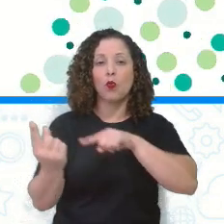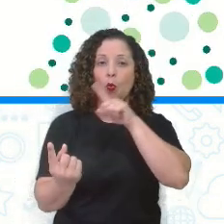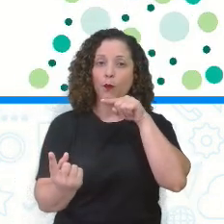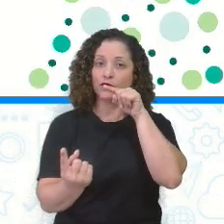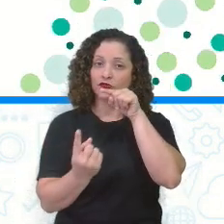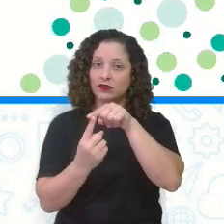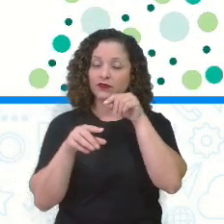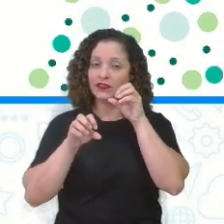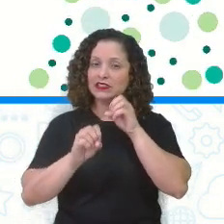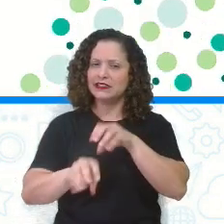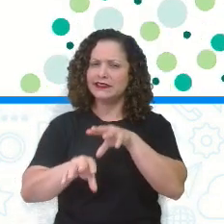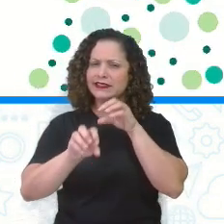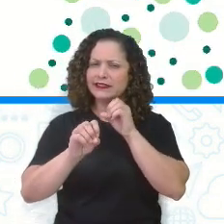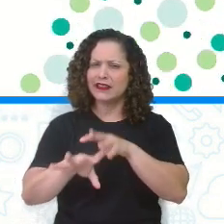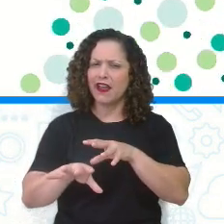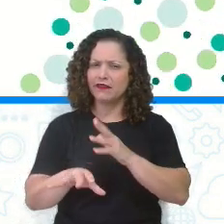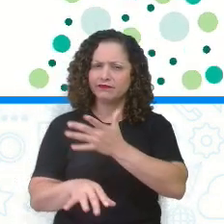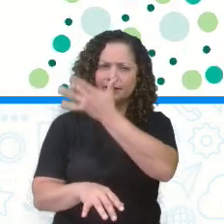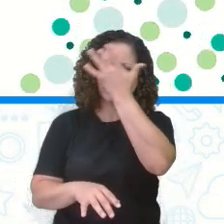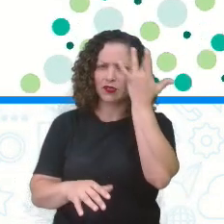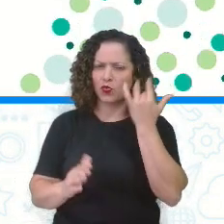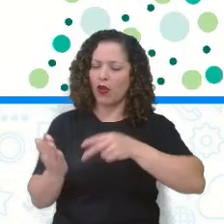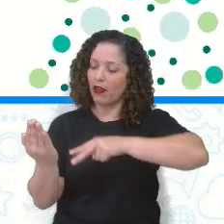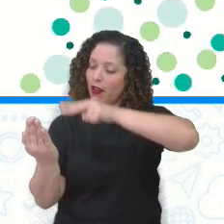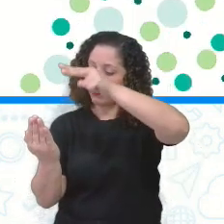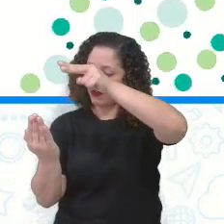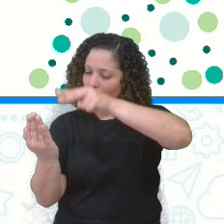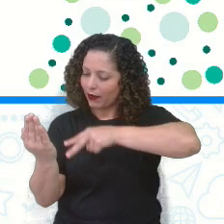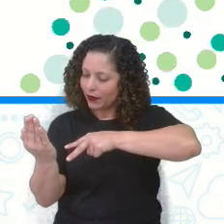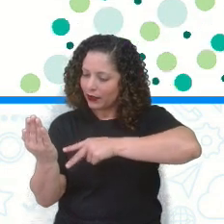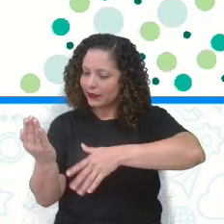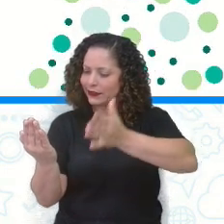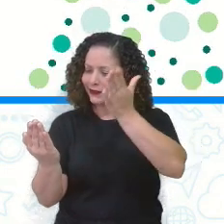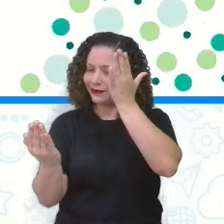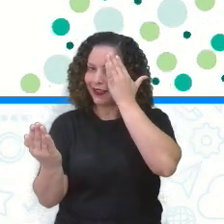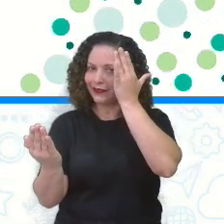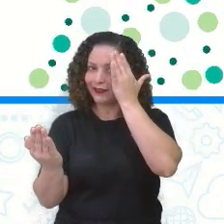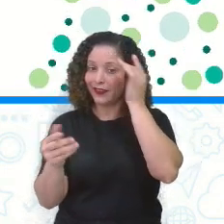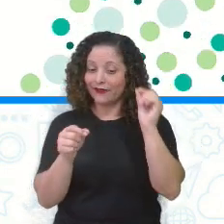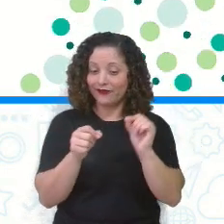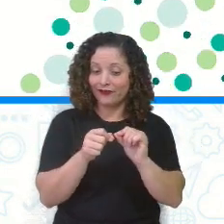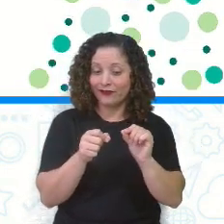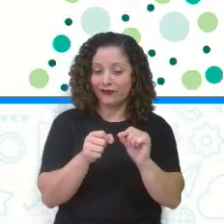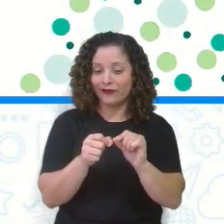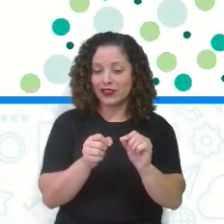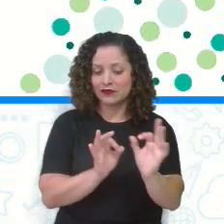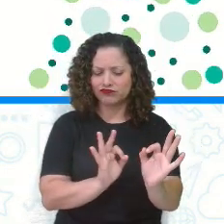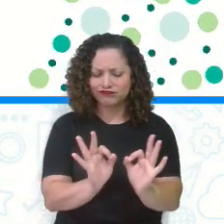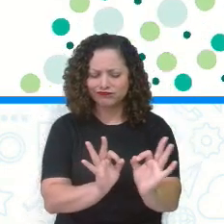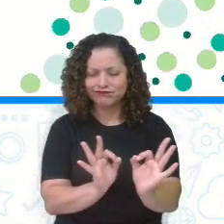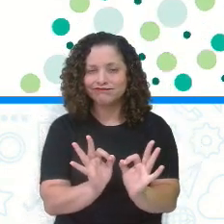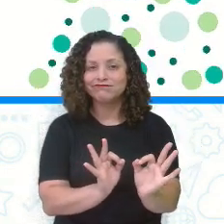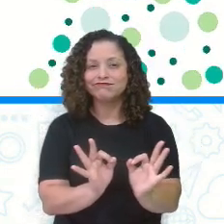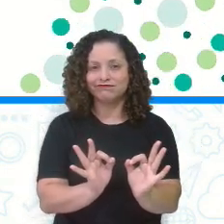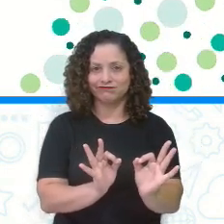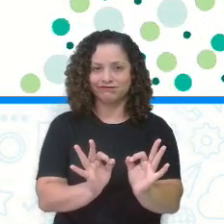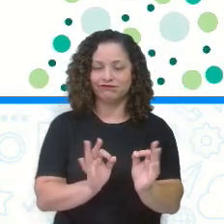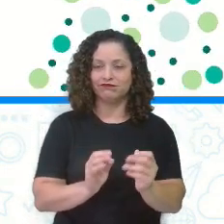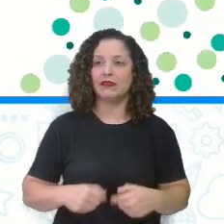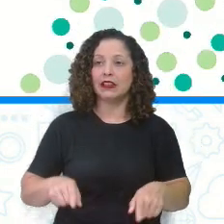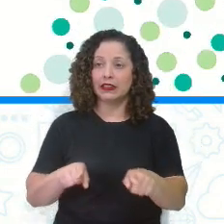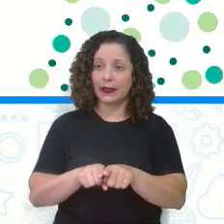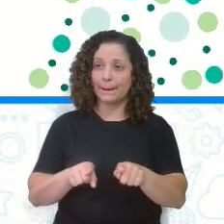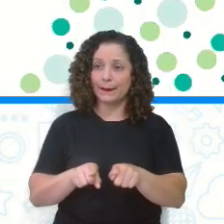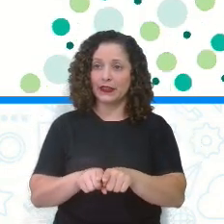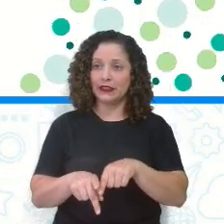de orientar o leitor na execução de uma tarefa ou algo, tá? Outra coisa, ele tem uma